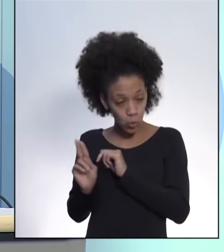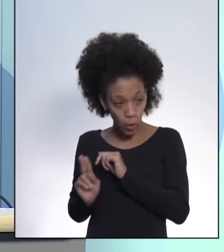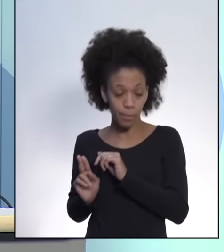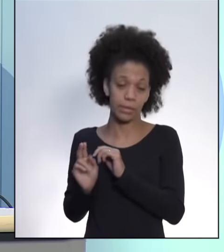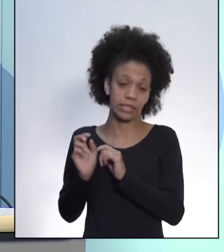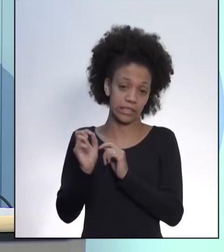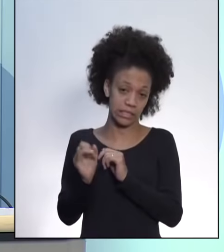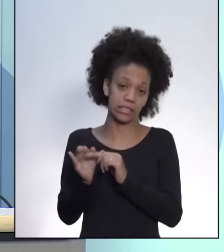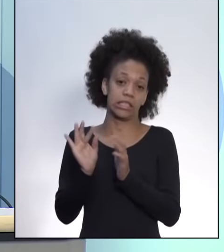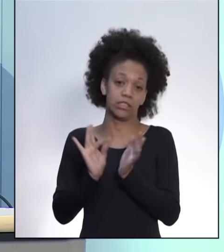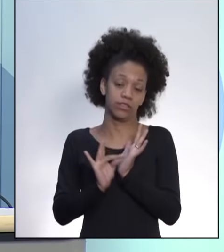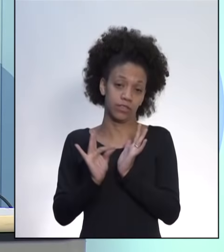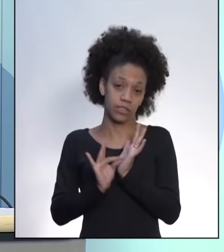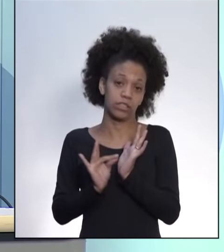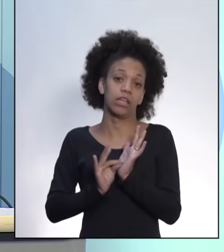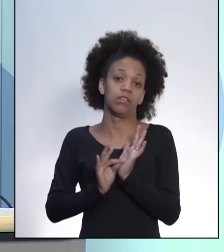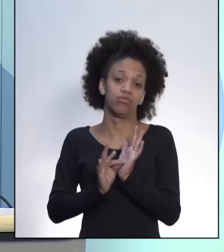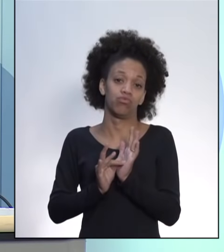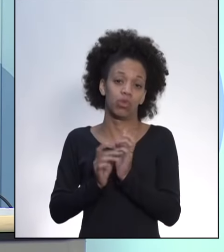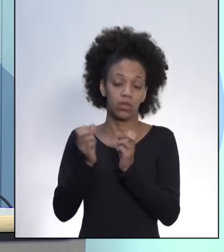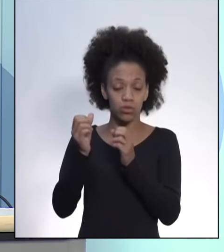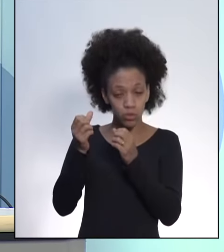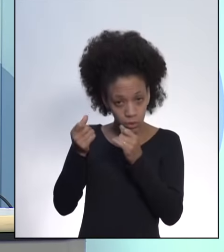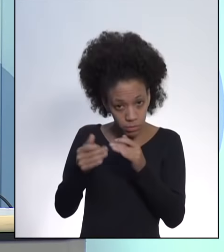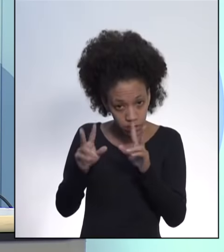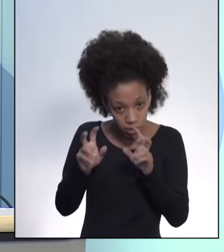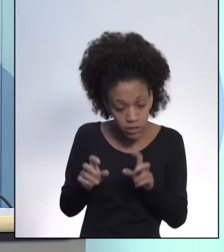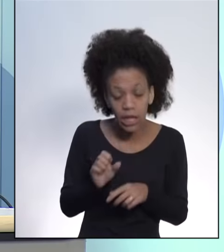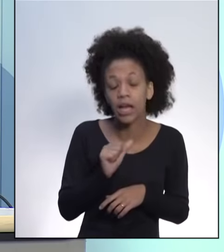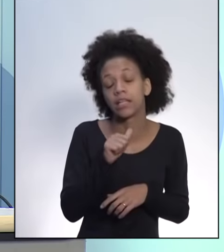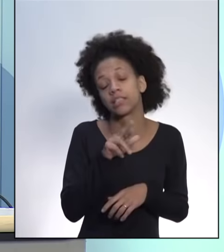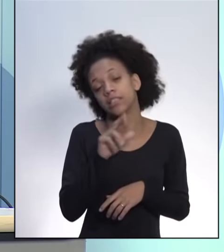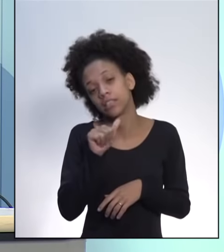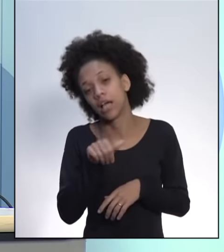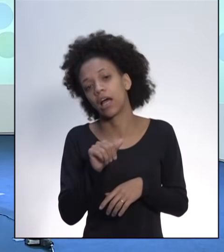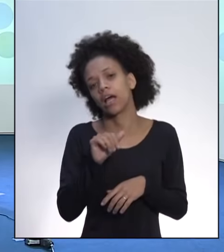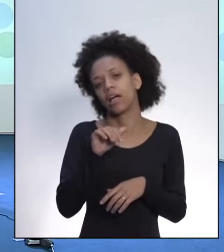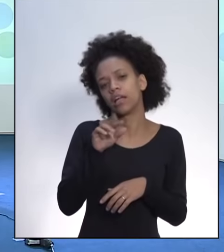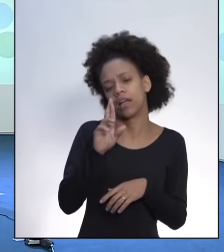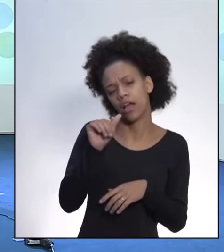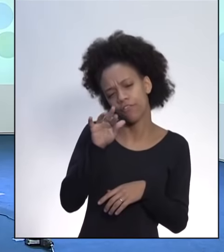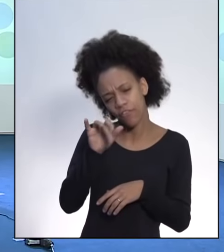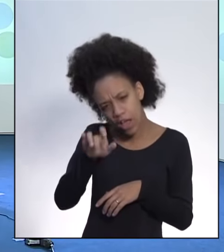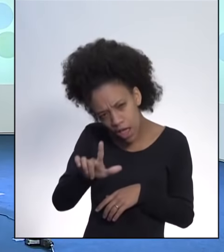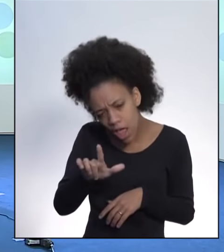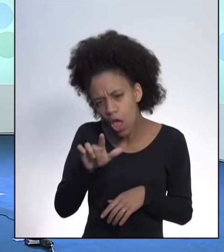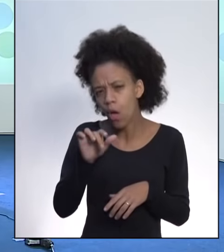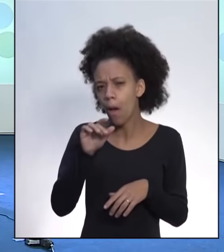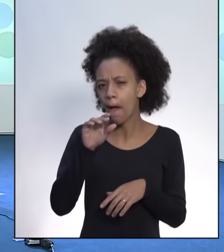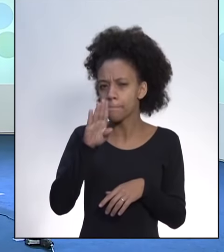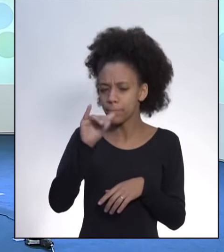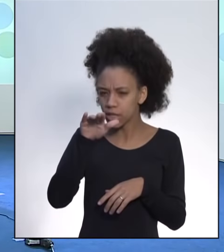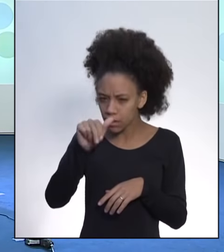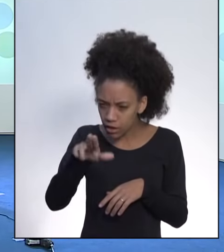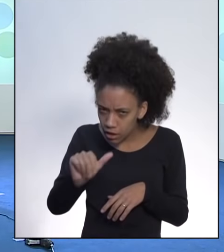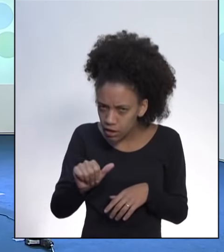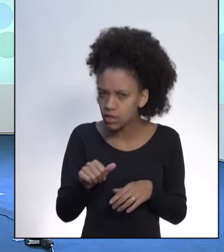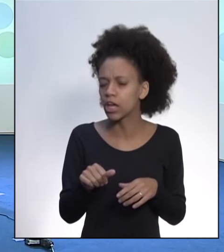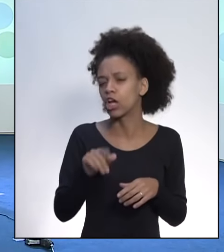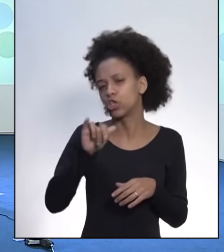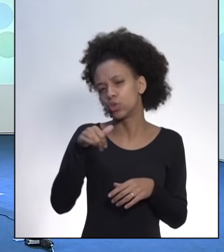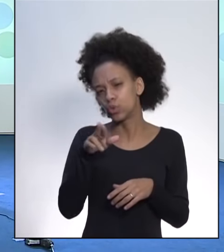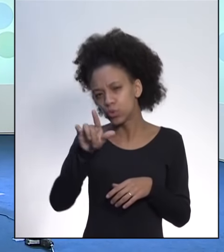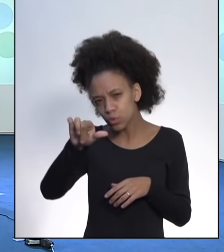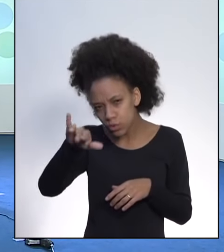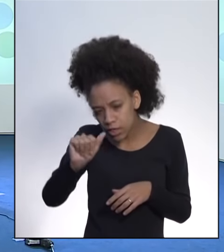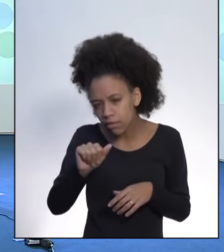realmente ele já ouviram falar sobre esse assunto bom então assar o rafael a kelly o luan bianca o gustavo a luana e a júlia a nicole